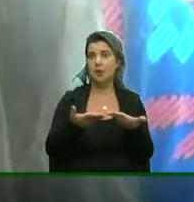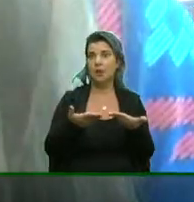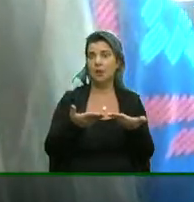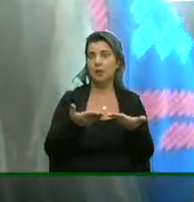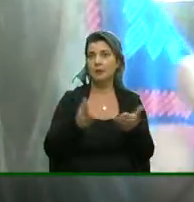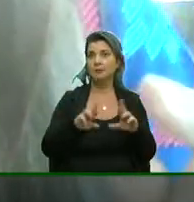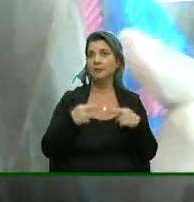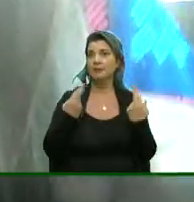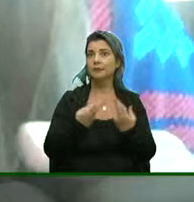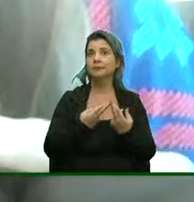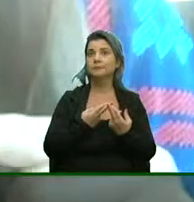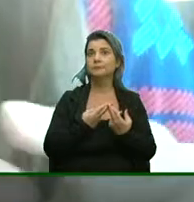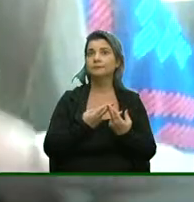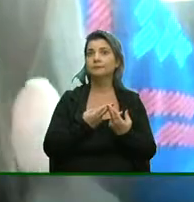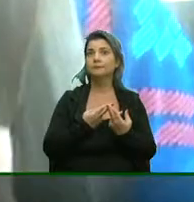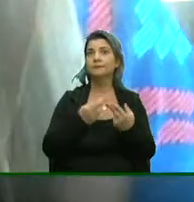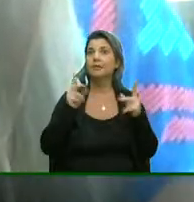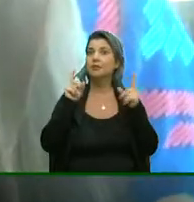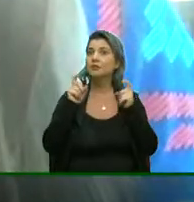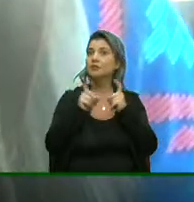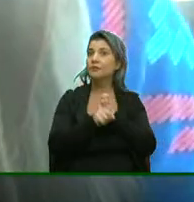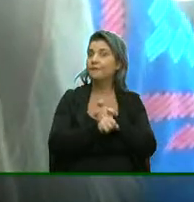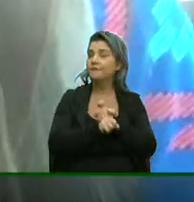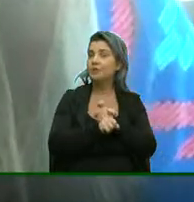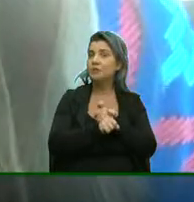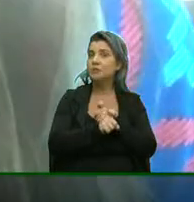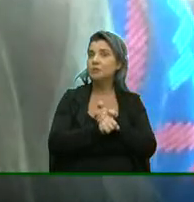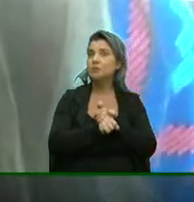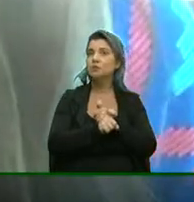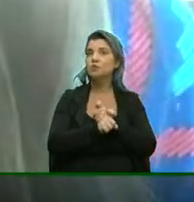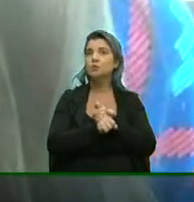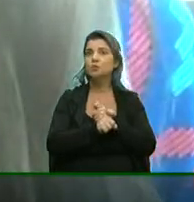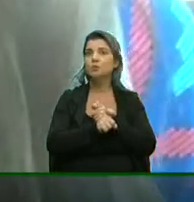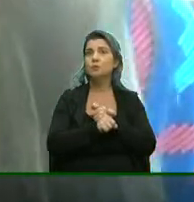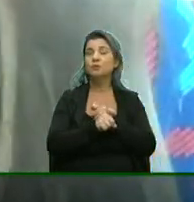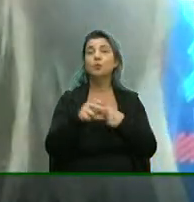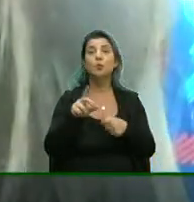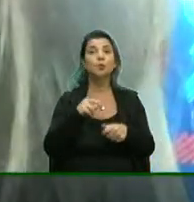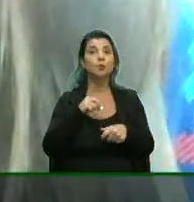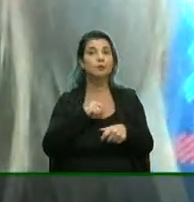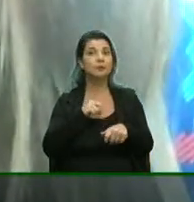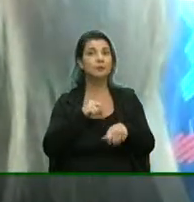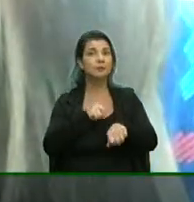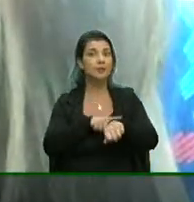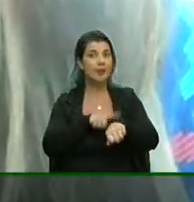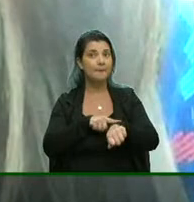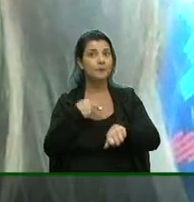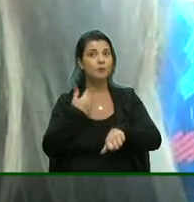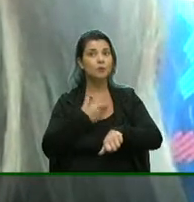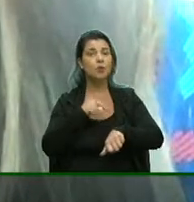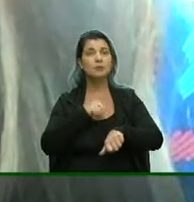sessão, é muito difícil, com o tempo muito exíguo que nós temos, de criar